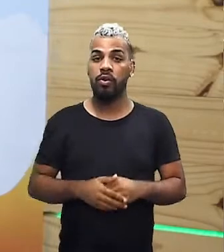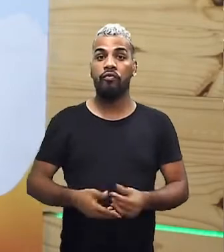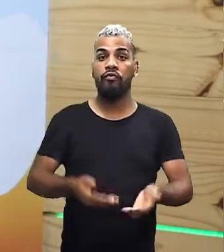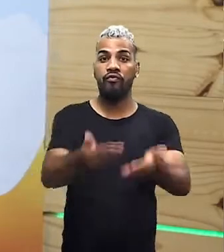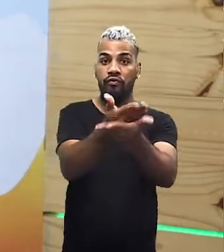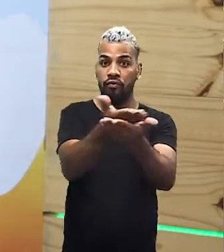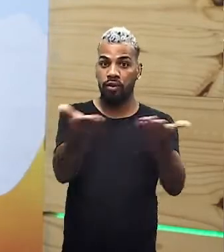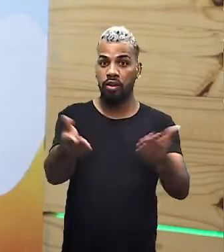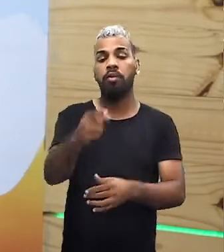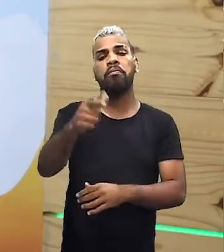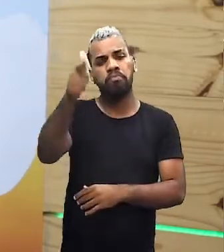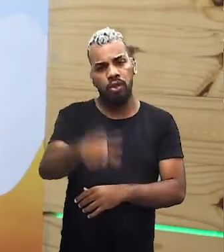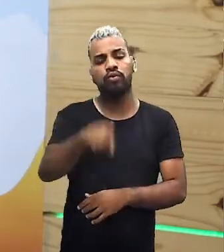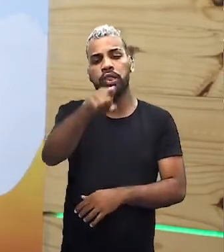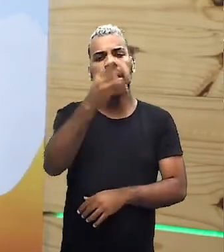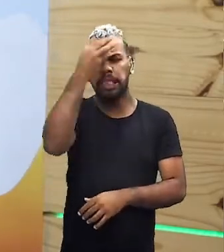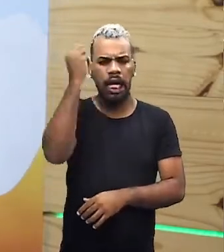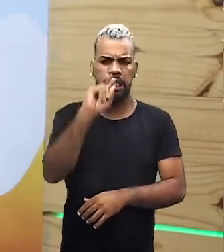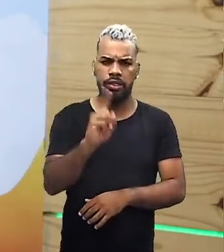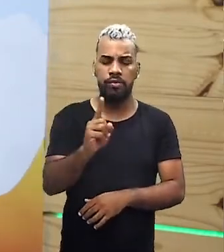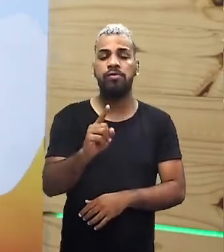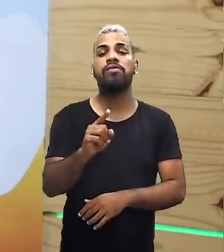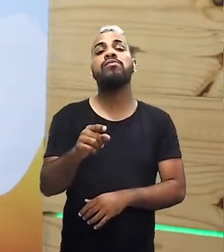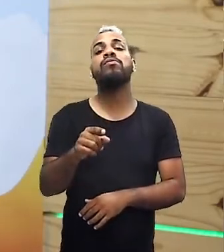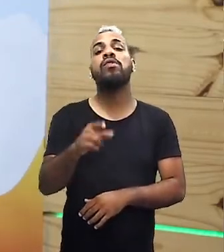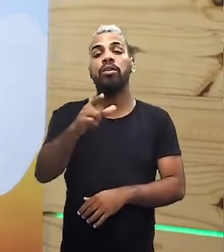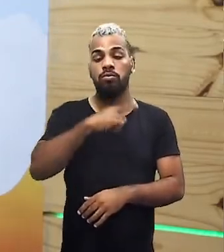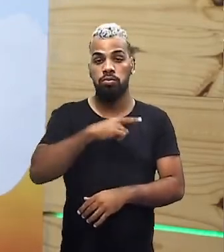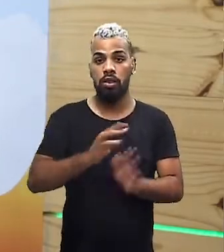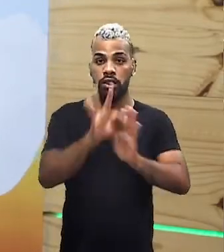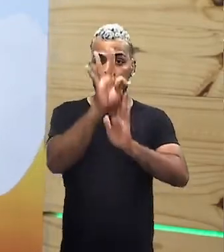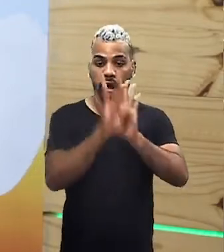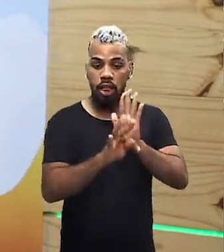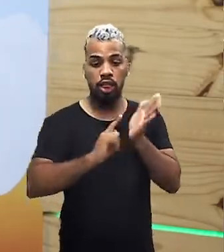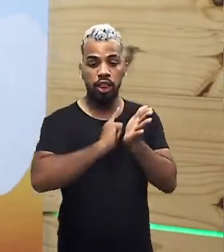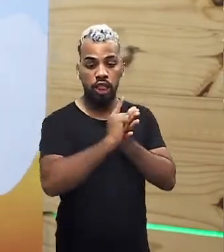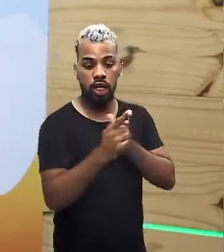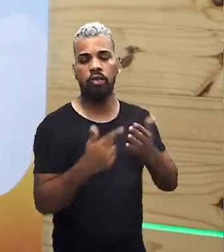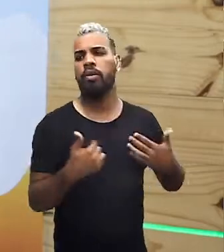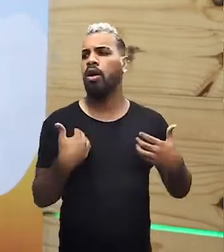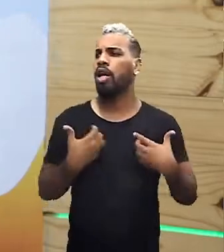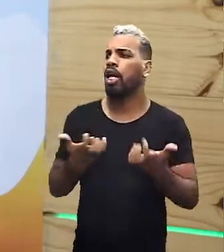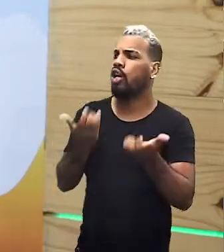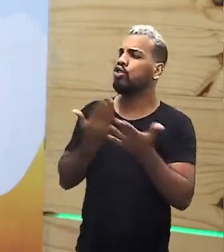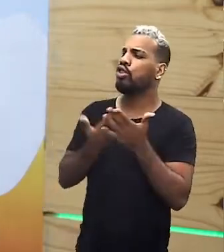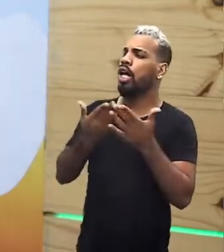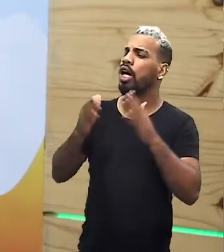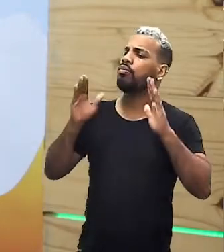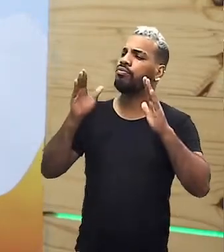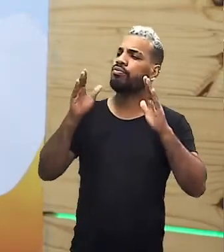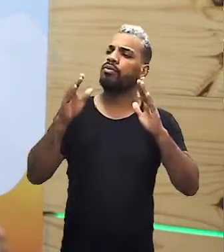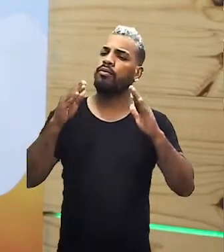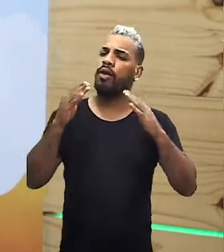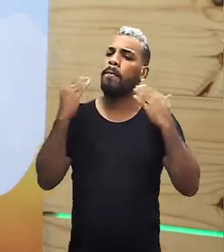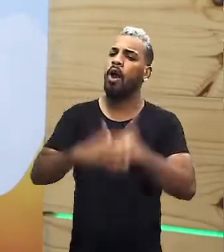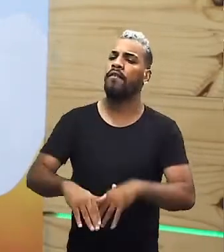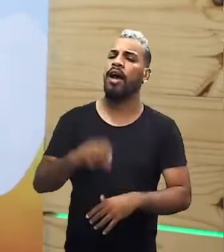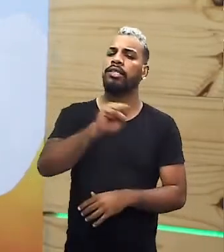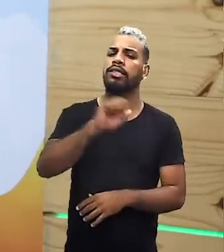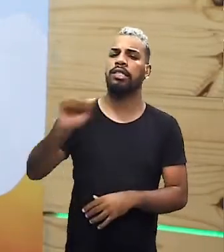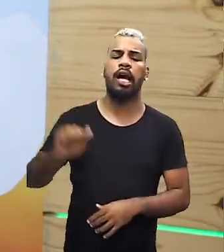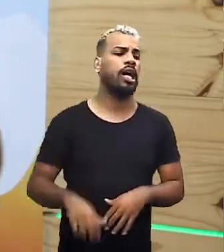uma vez, não se esqueçam, gênero textual. Ah, eu quero estudar para a prova do SSA, eu